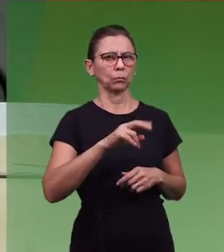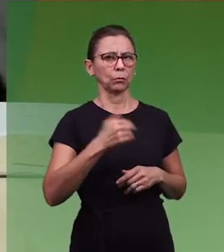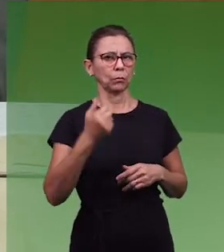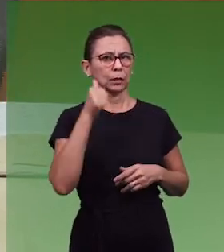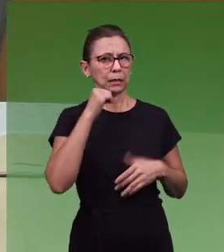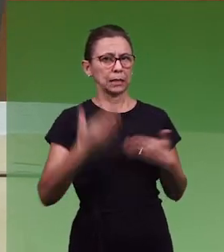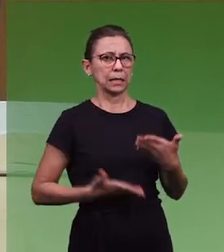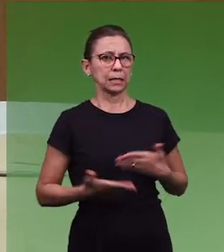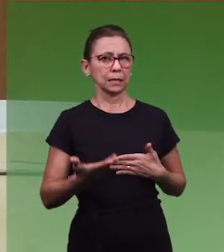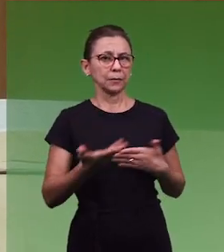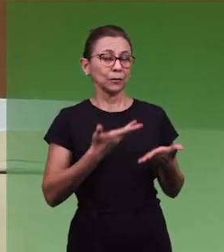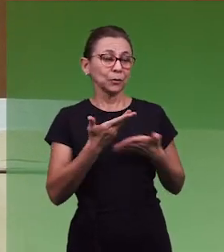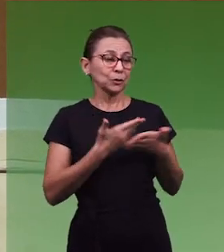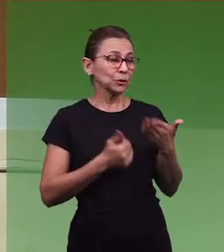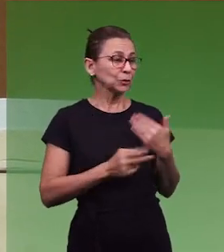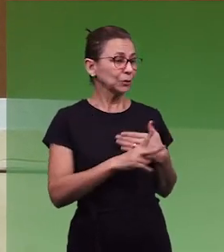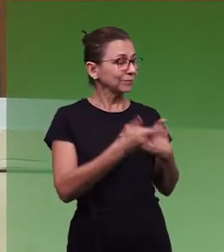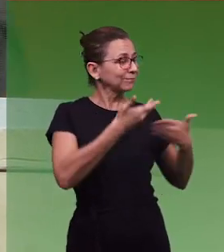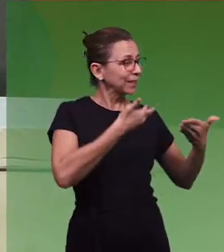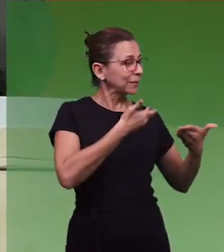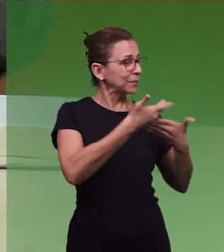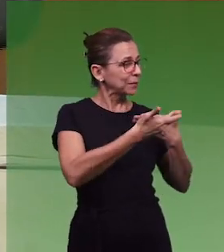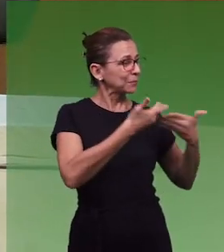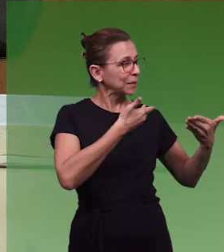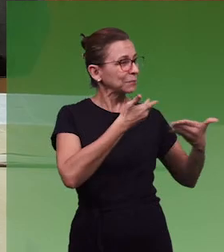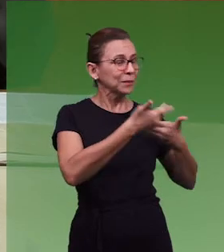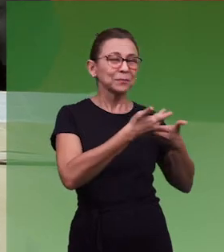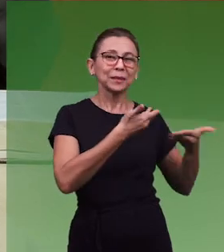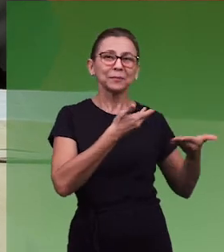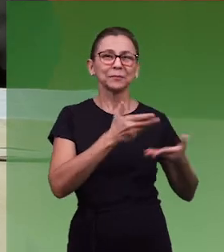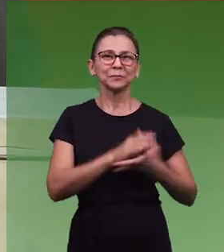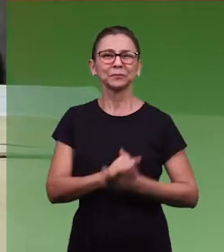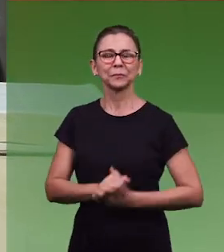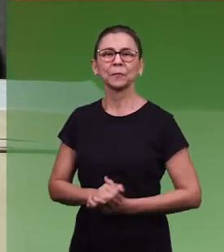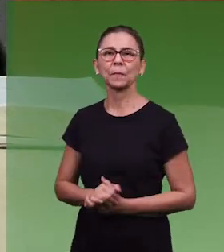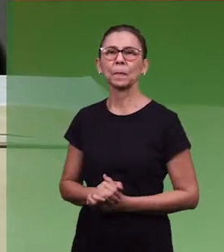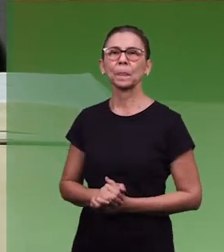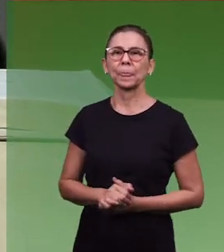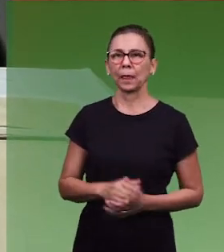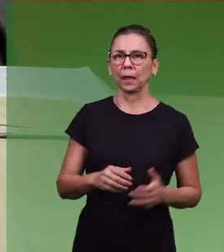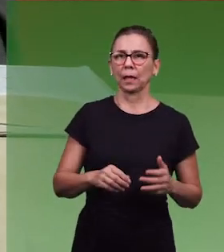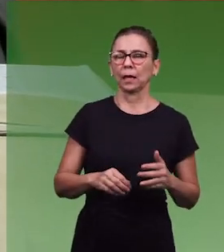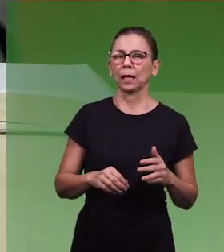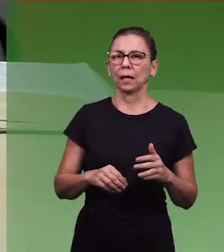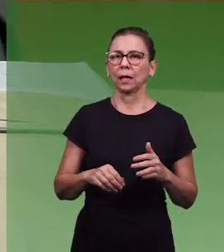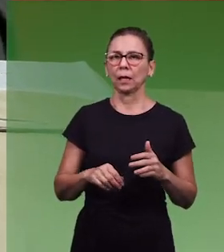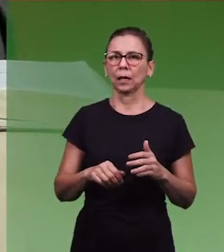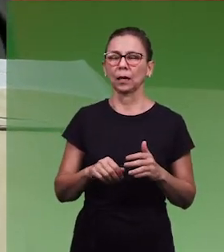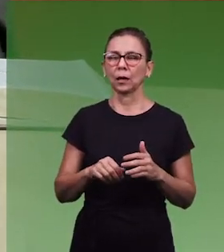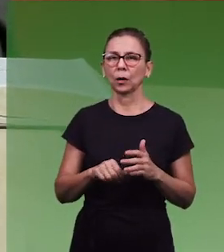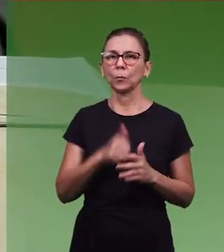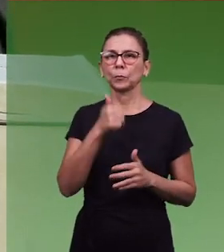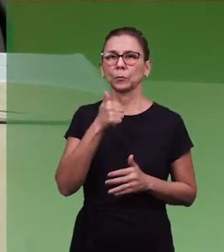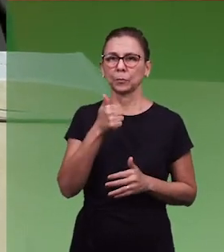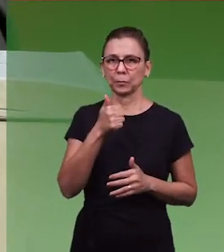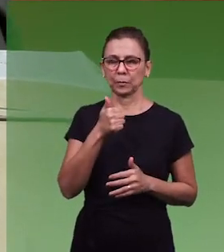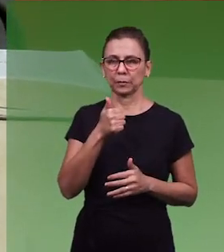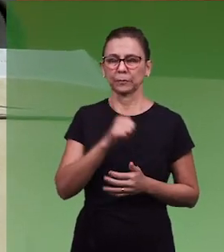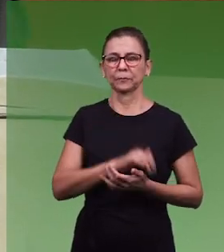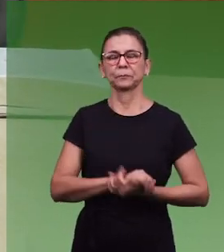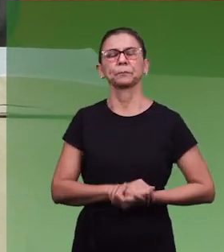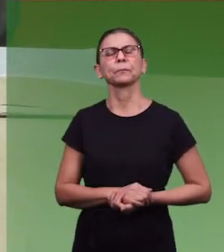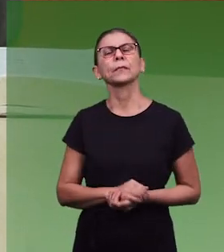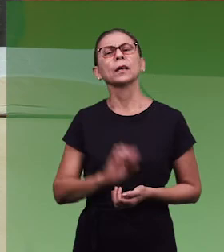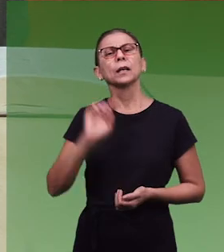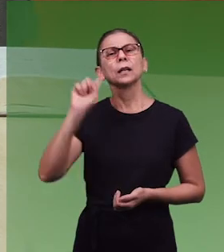Essa é assistência de qualidade, não é? Aí nos demais dias, essa é a assistência do primeiro dia, que todo dia pode ter o primeiro dia.